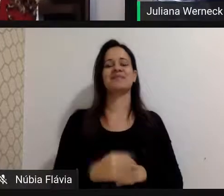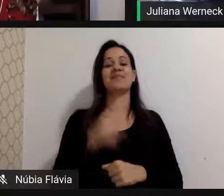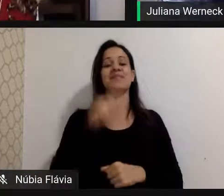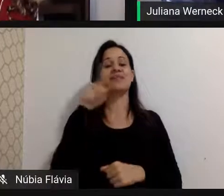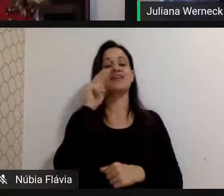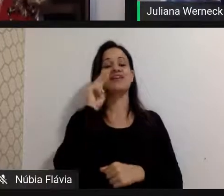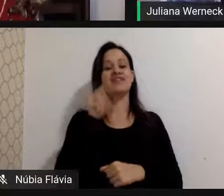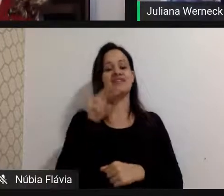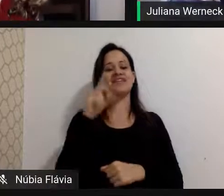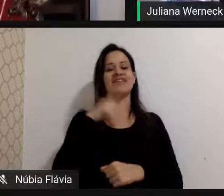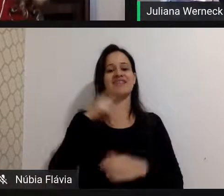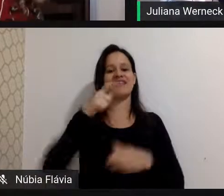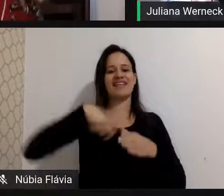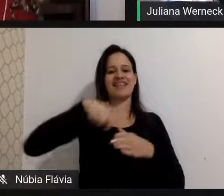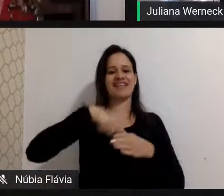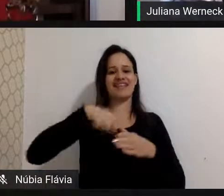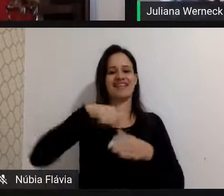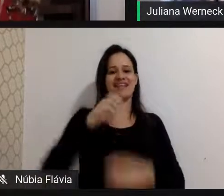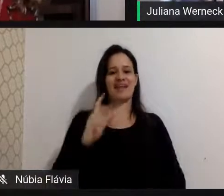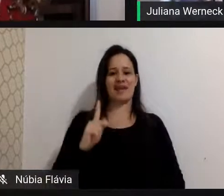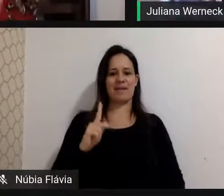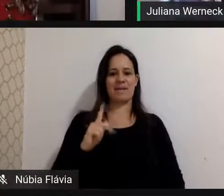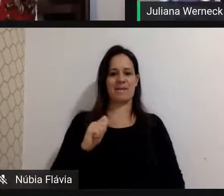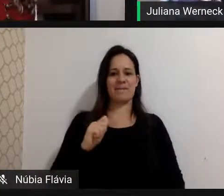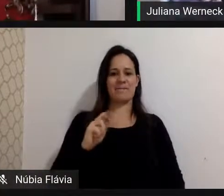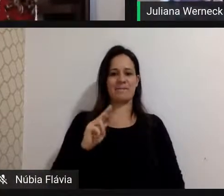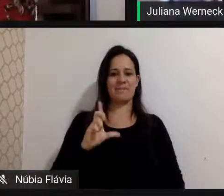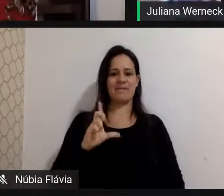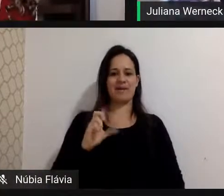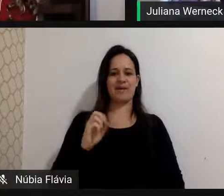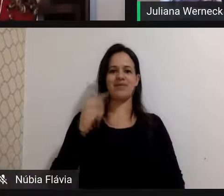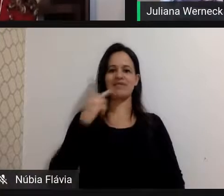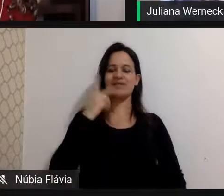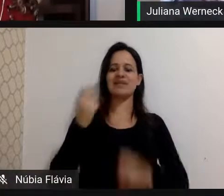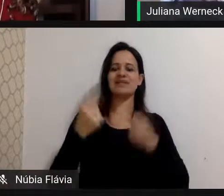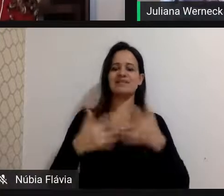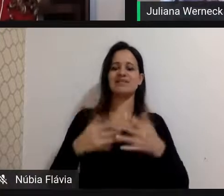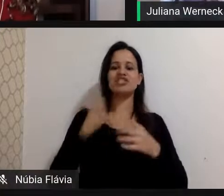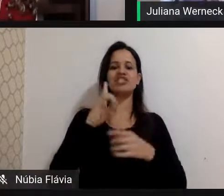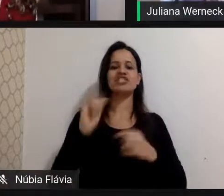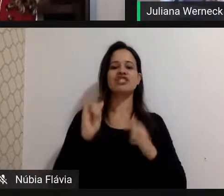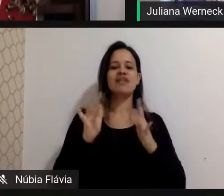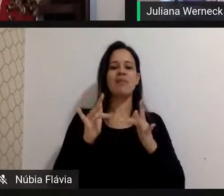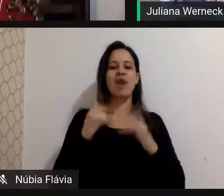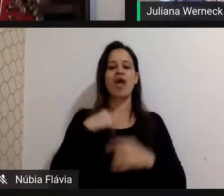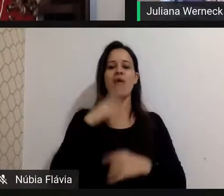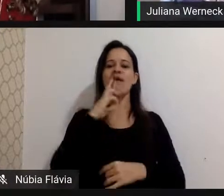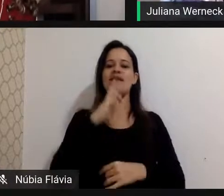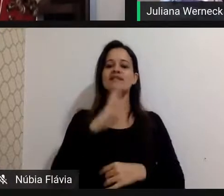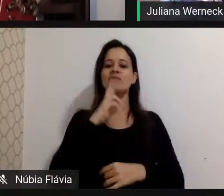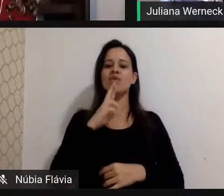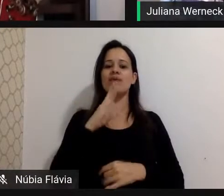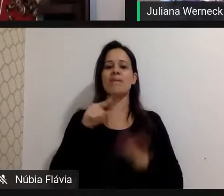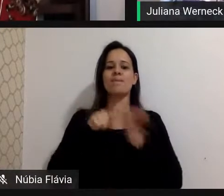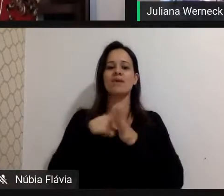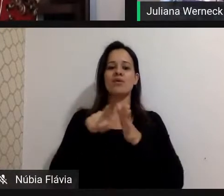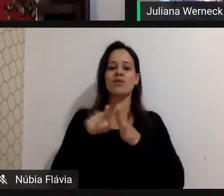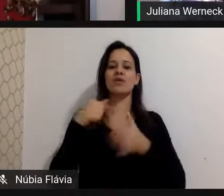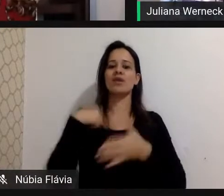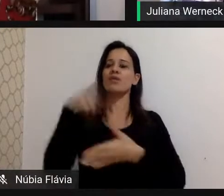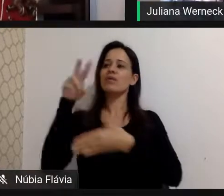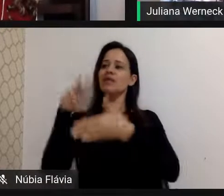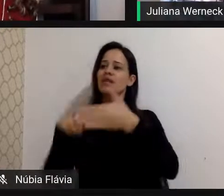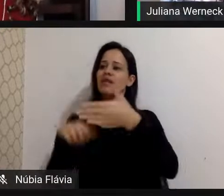Cozinha e Fala, de Dia dos Namorados, que era para eu e o Raí responder perguntas. Aí, em determinado momento, ele estava cozinhando e eu estava lendo as perguntas,